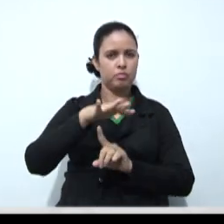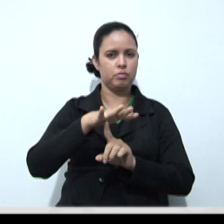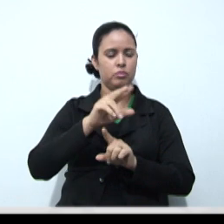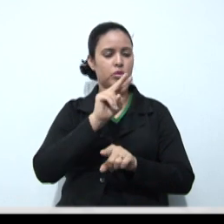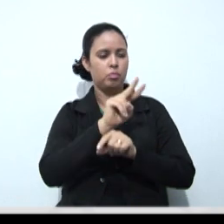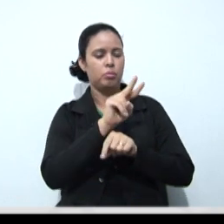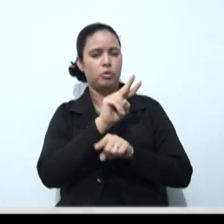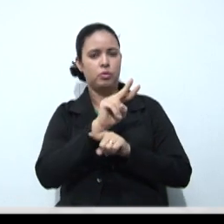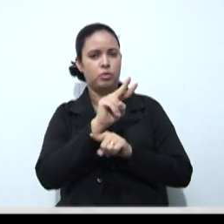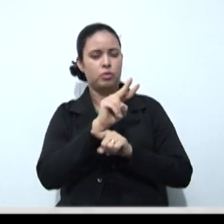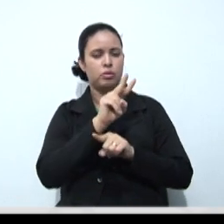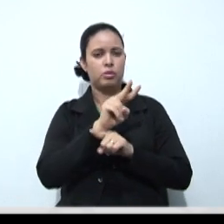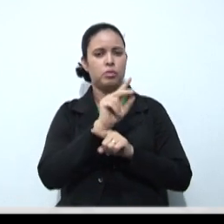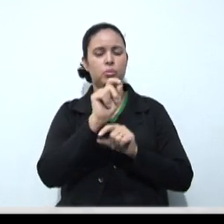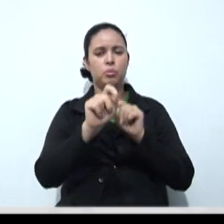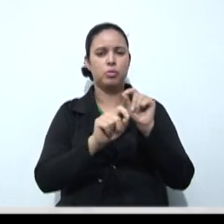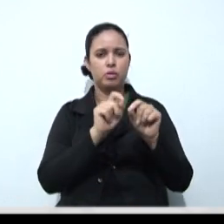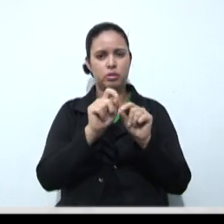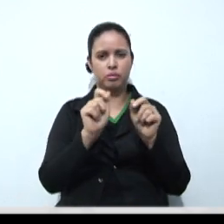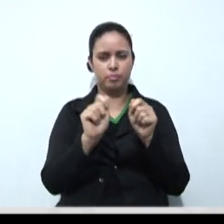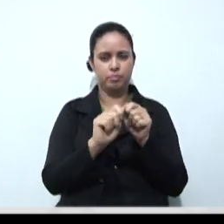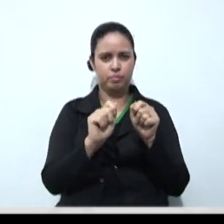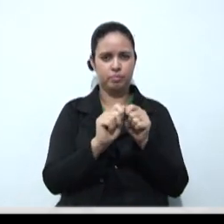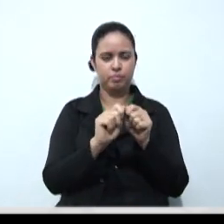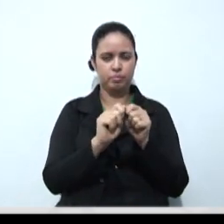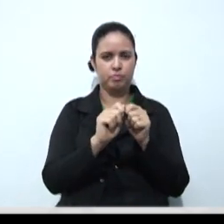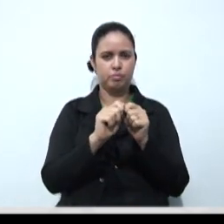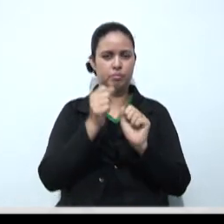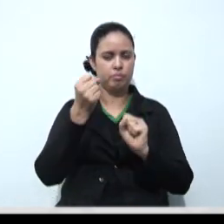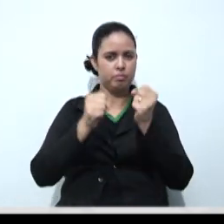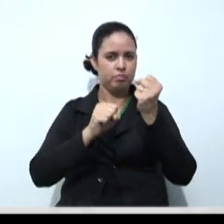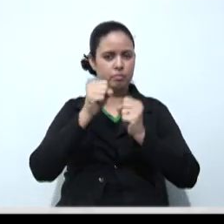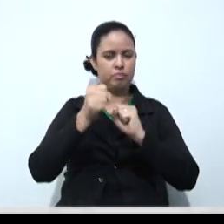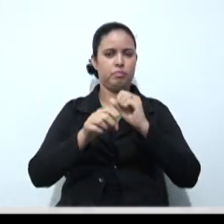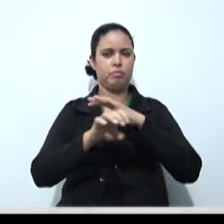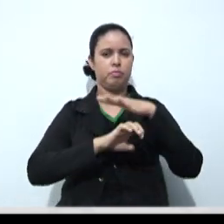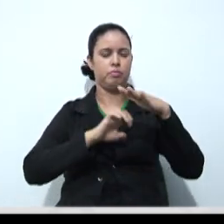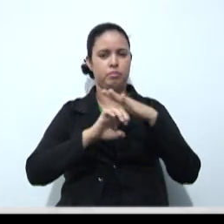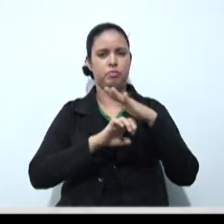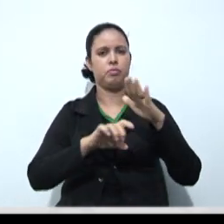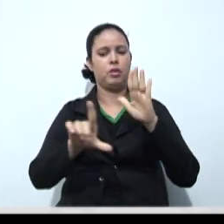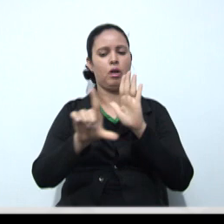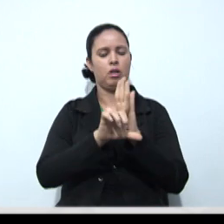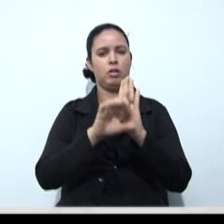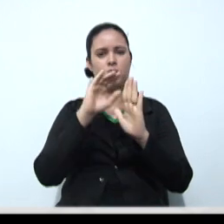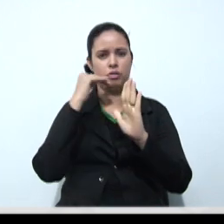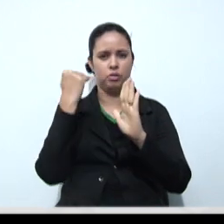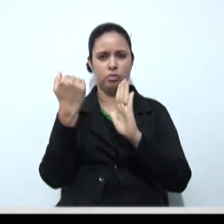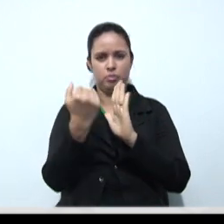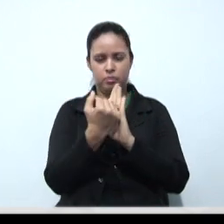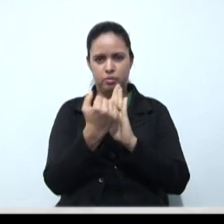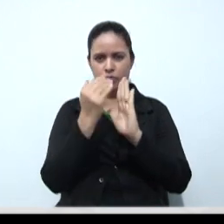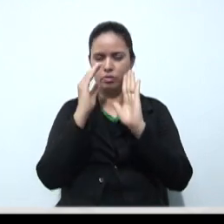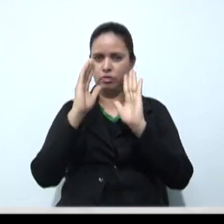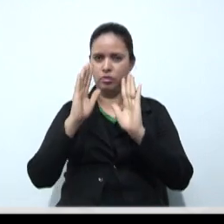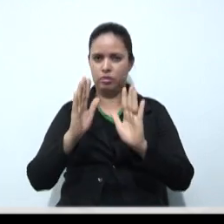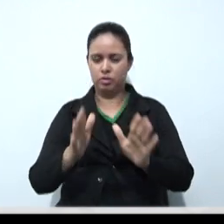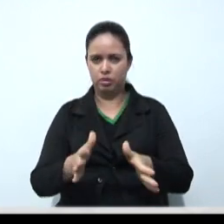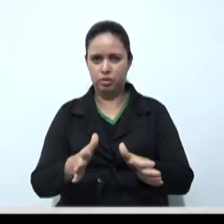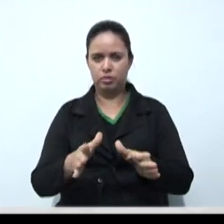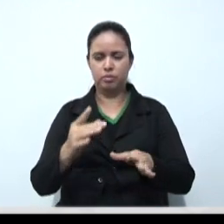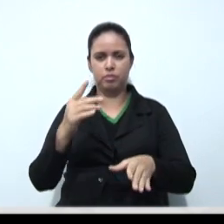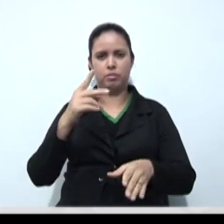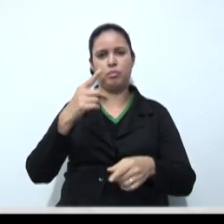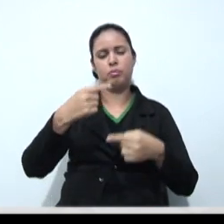avaliar se o que está sendo executado pela companhia está em conformidade com o que foi estabelecido previamente na